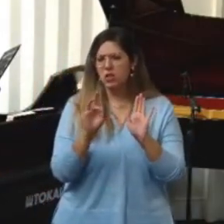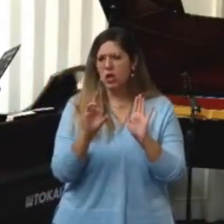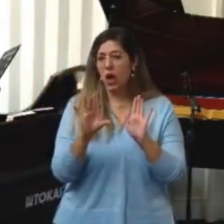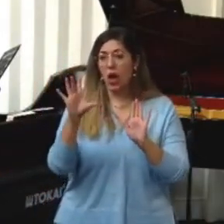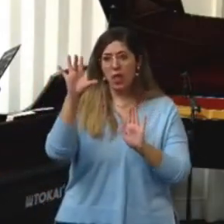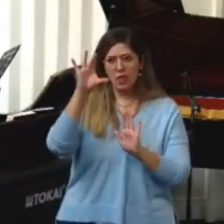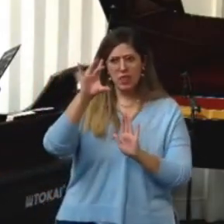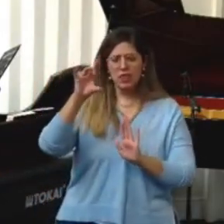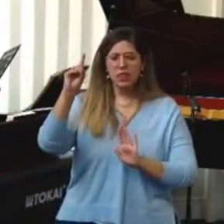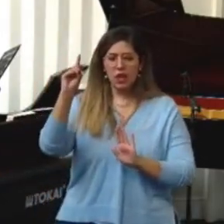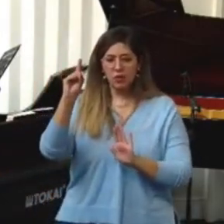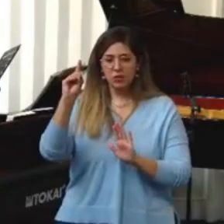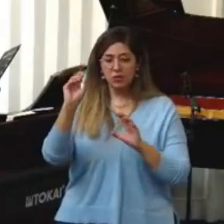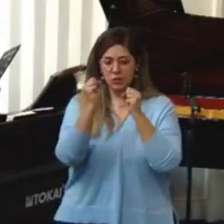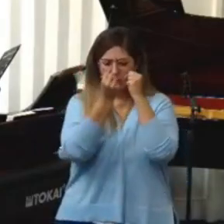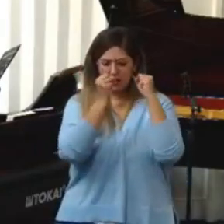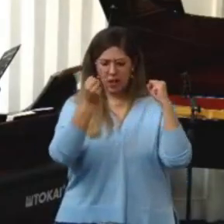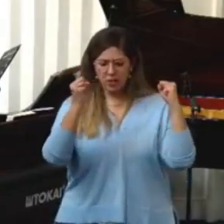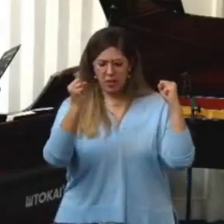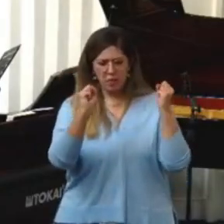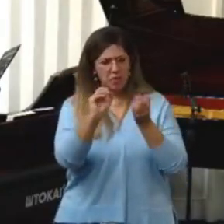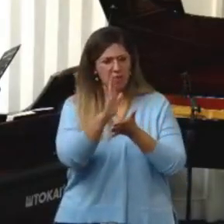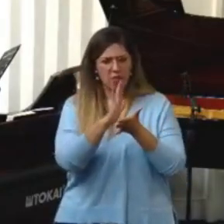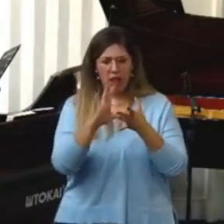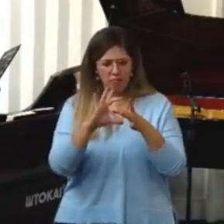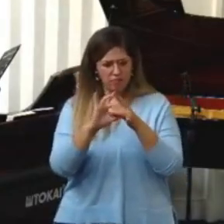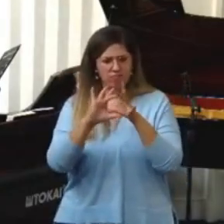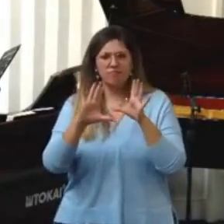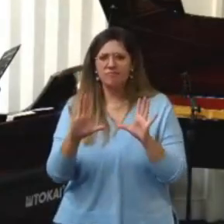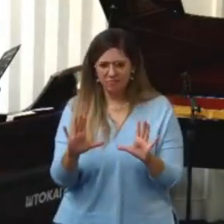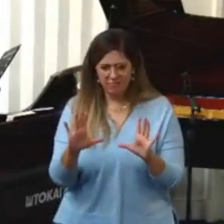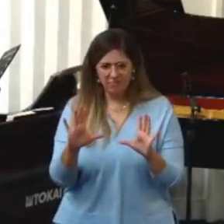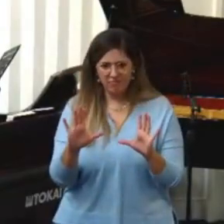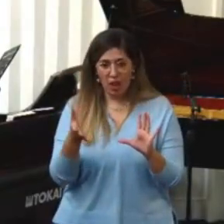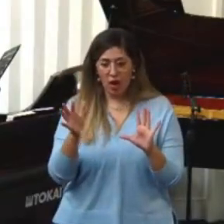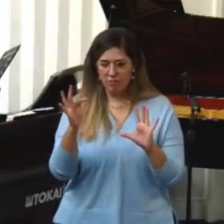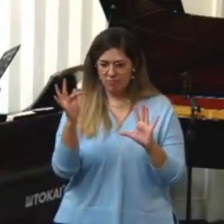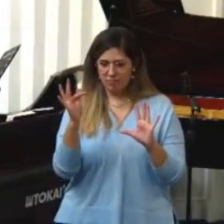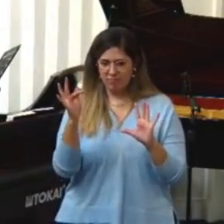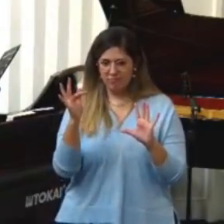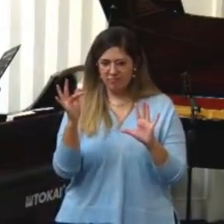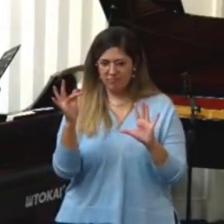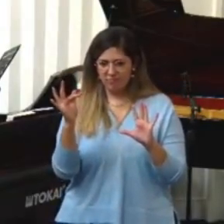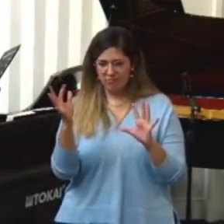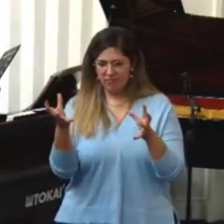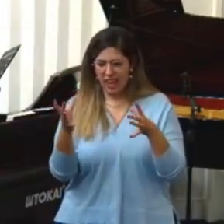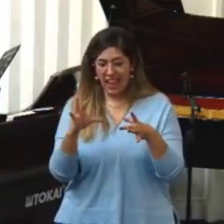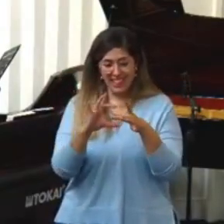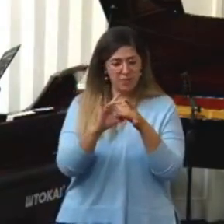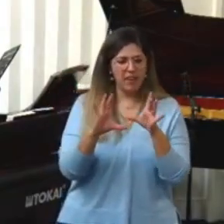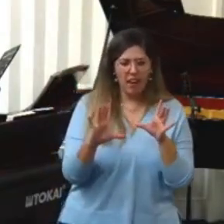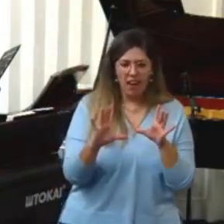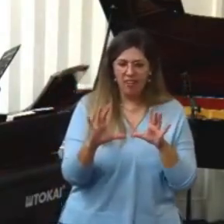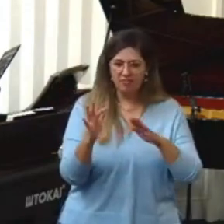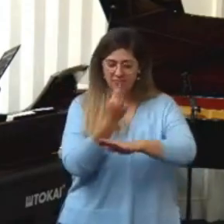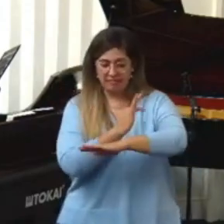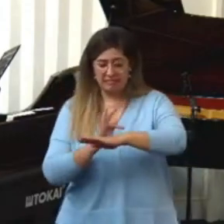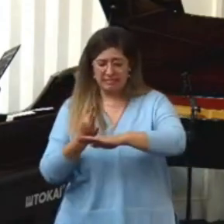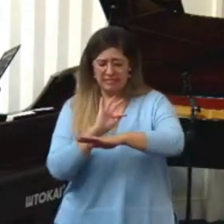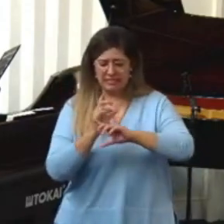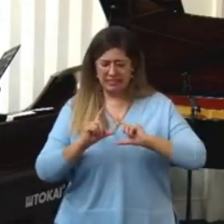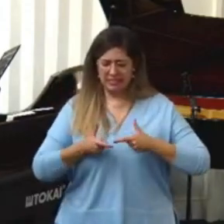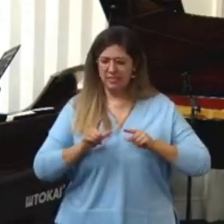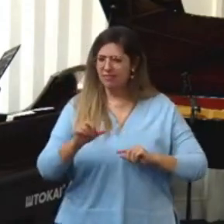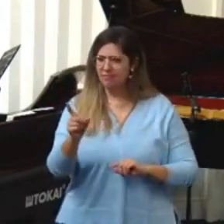ali, naquele período de Sansão, livrar o seu povo dos filisteus. Essa história vai se concluir lá na